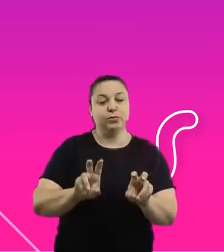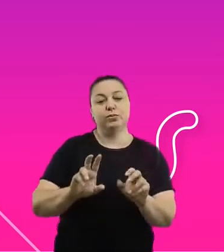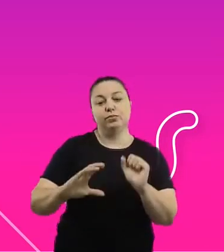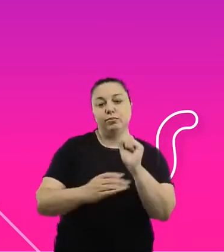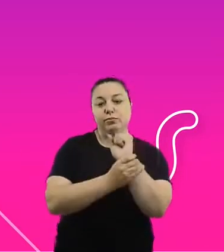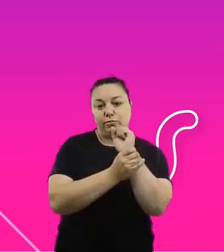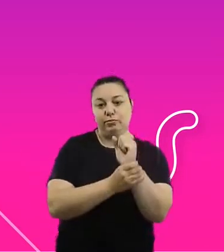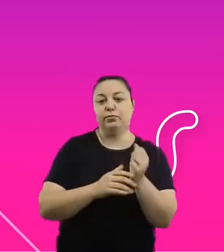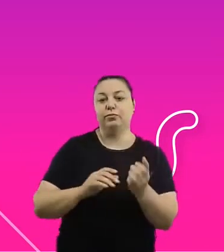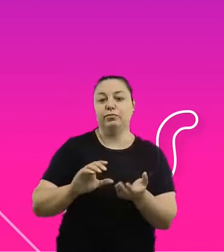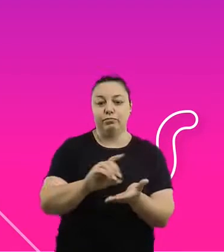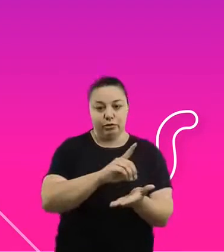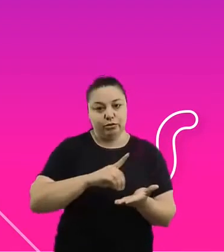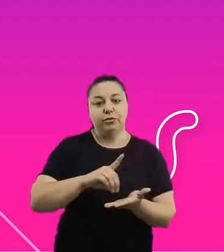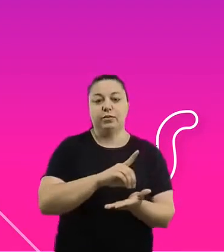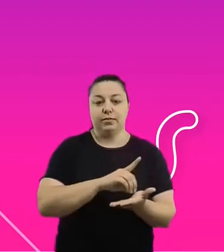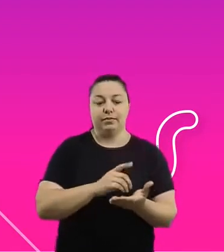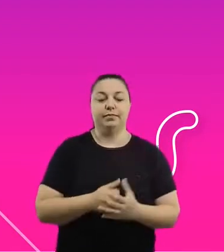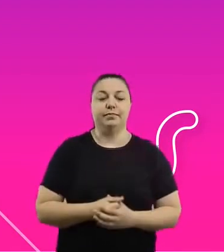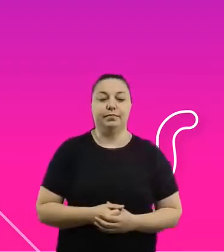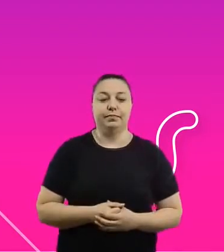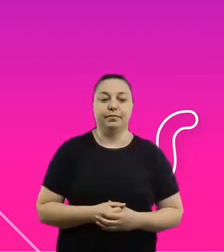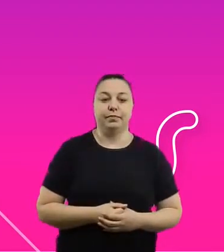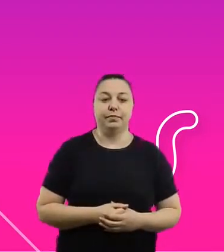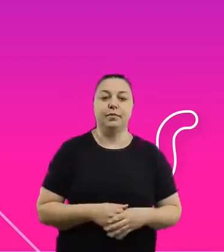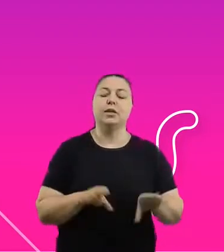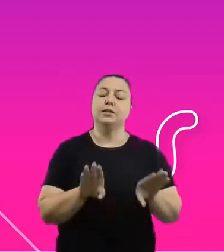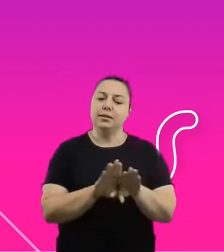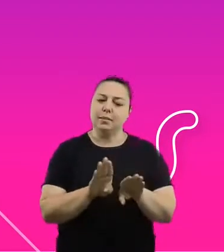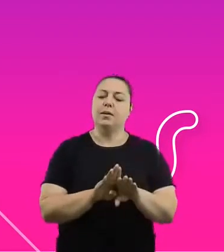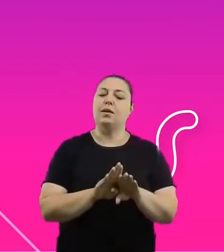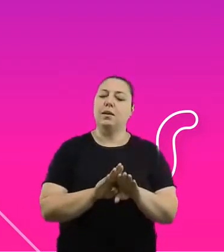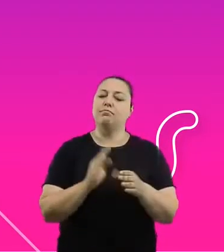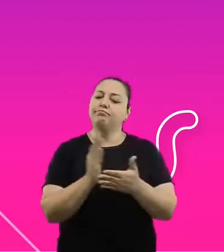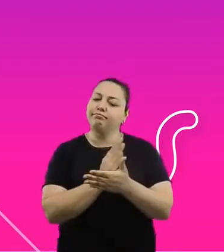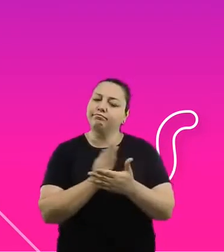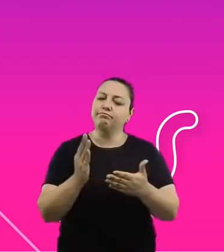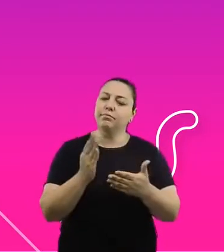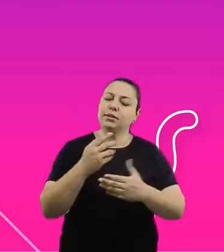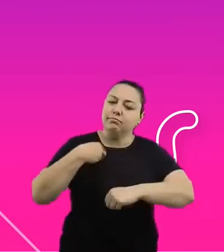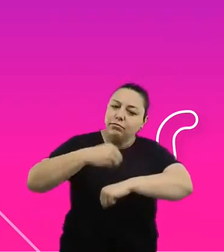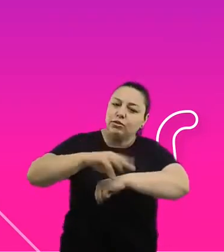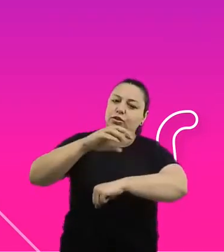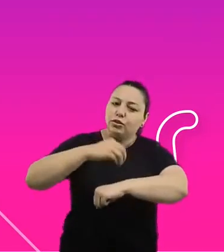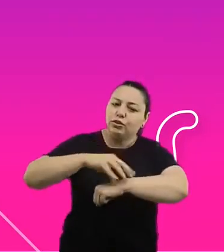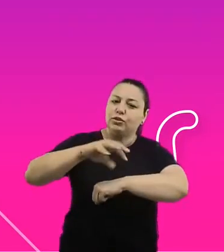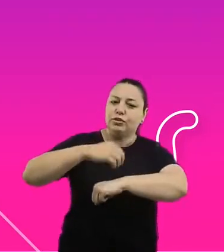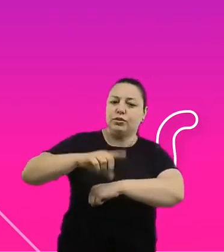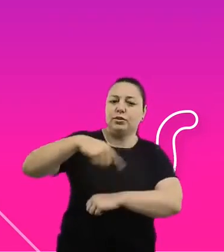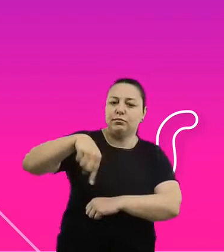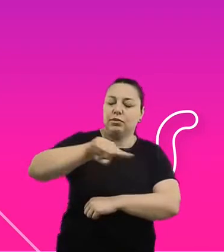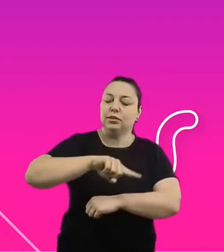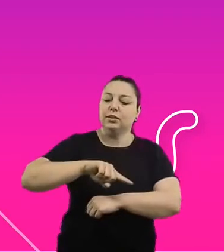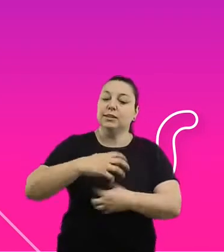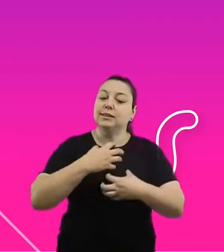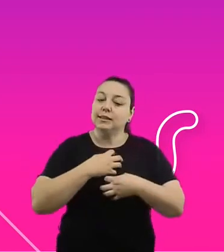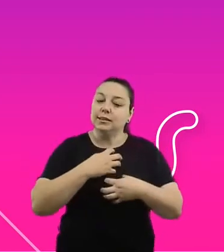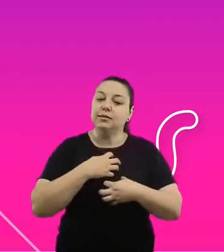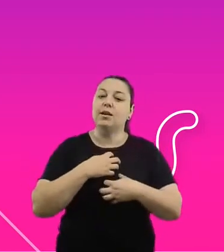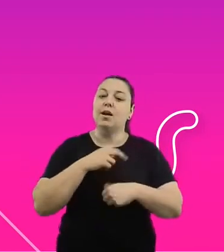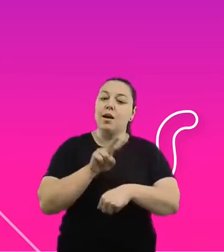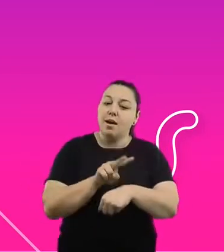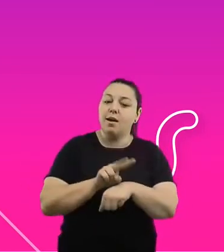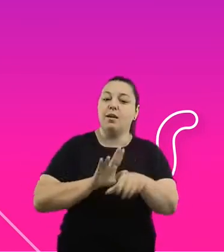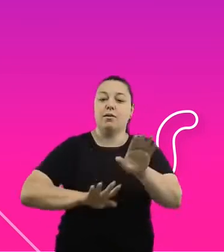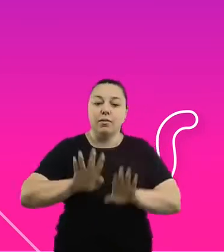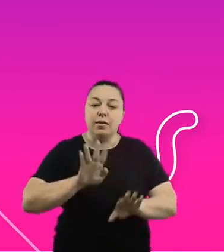finalmente, algumas dicas de cuidados que todo mundo deveria tomar, né, nesse ambiente que a gente